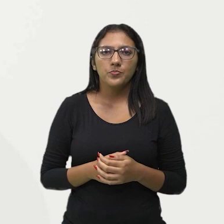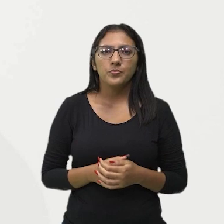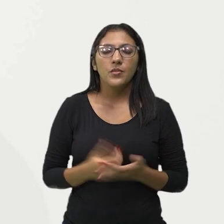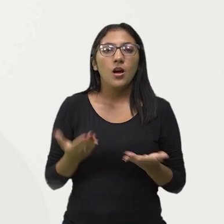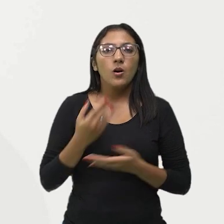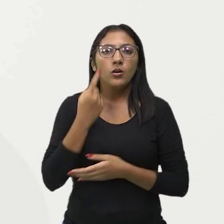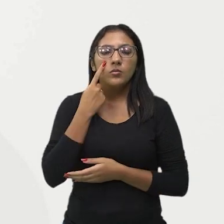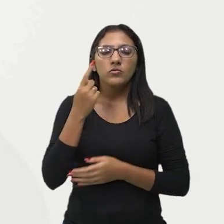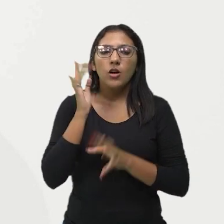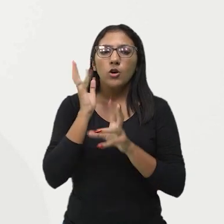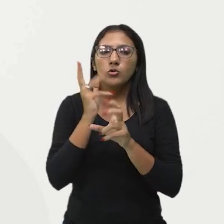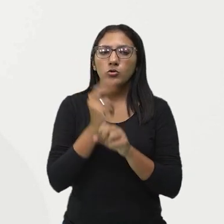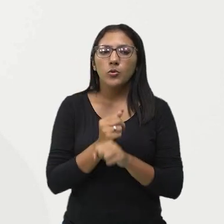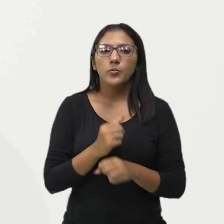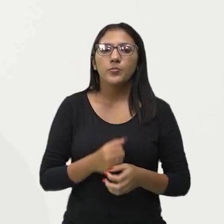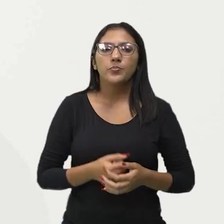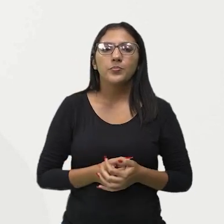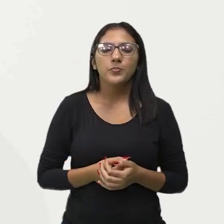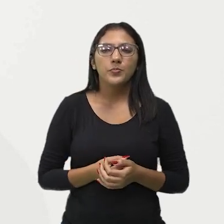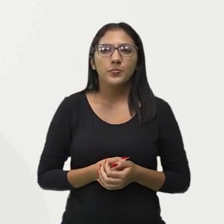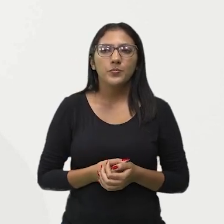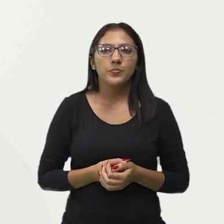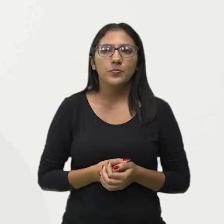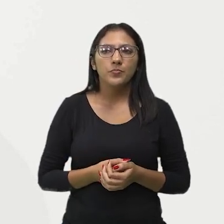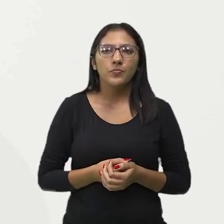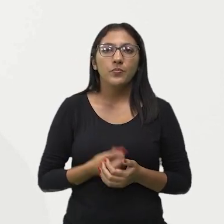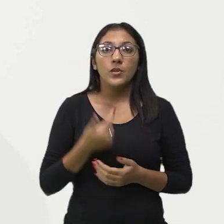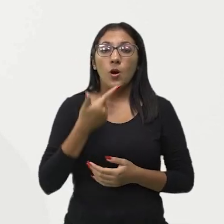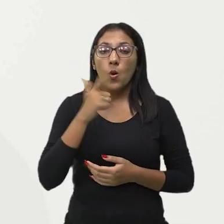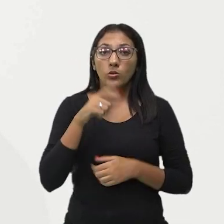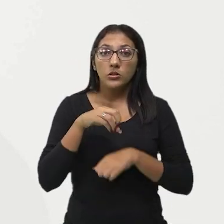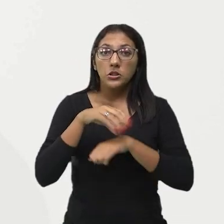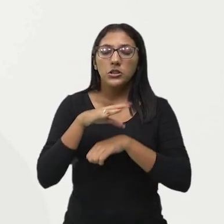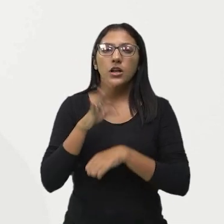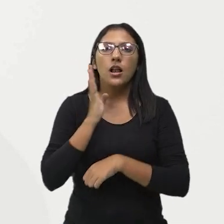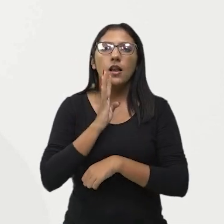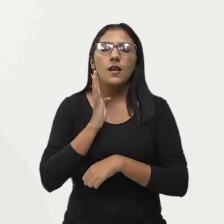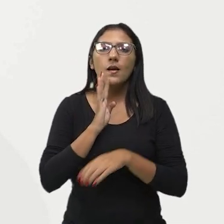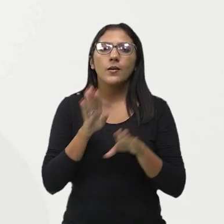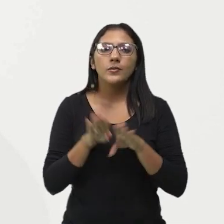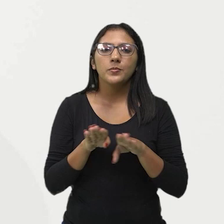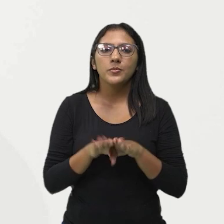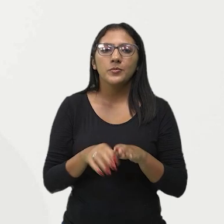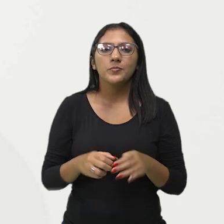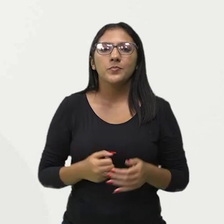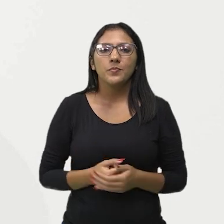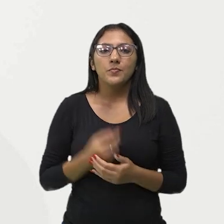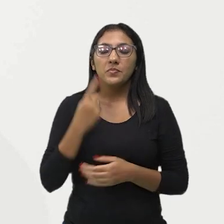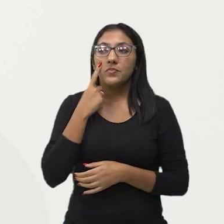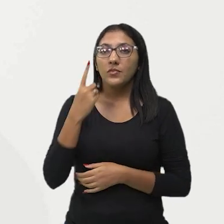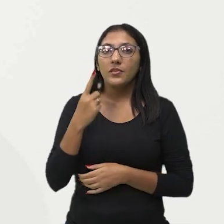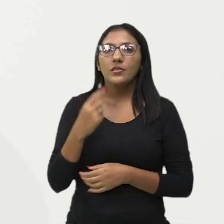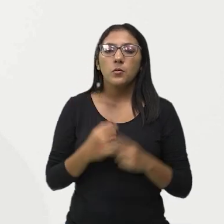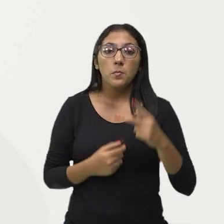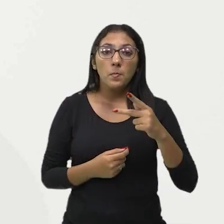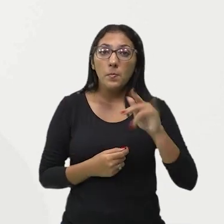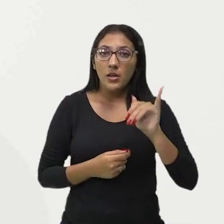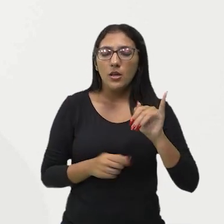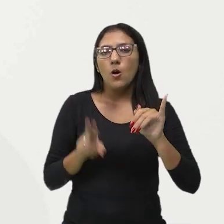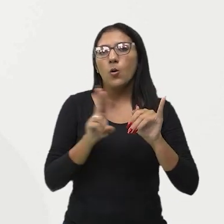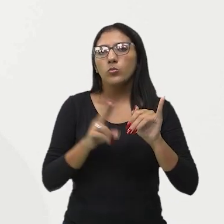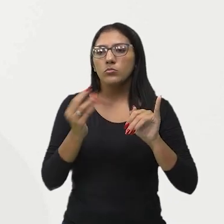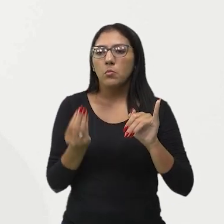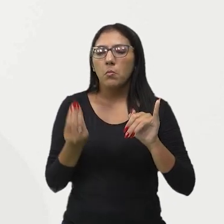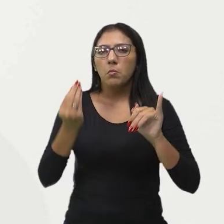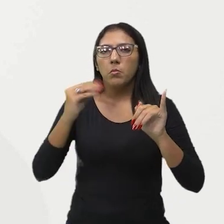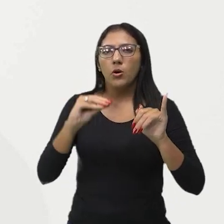importante, ó. Falou para nós, ó, use π igual a 3. Aí vocês dizem, mas professor, você falou agora há pouco que o π